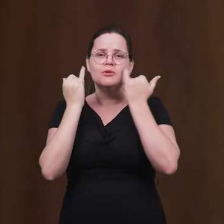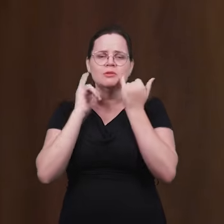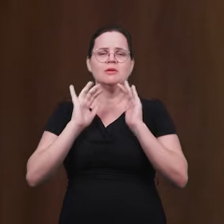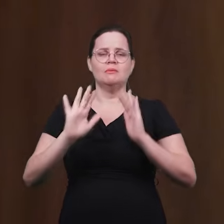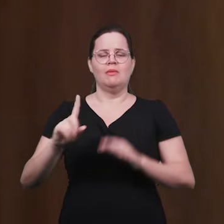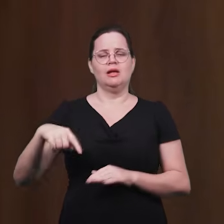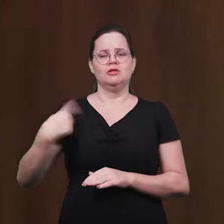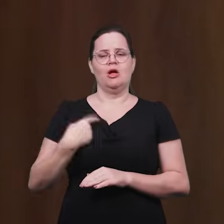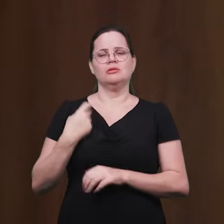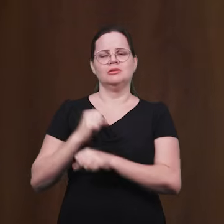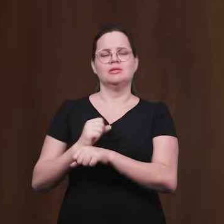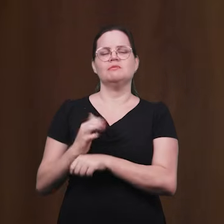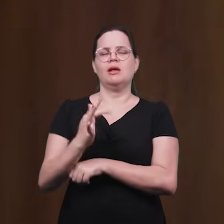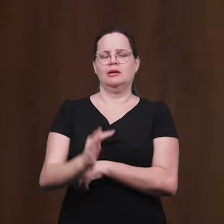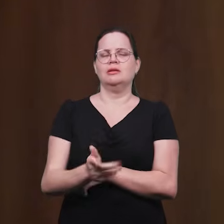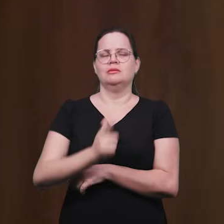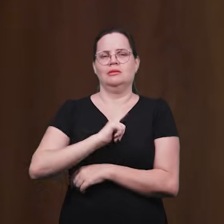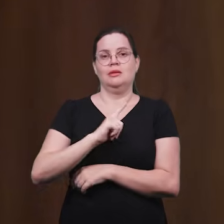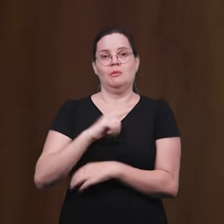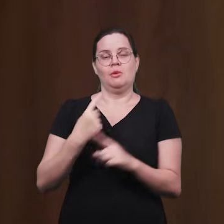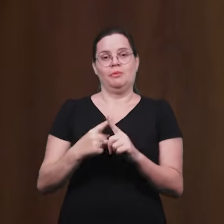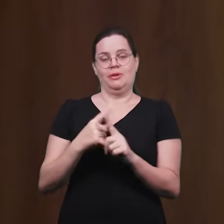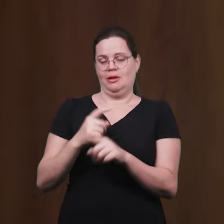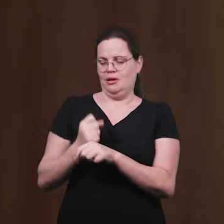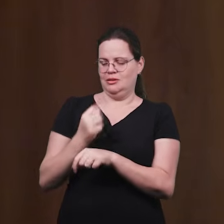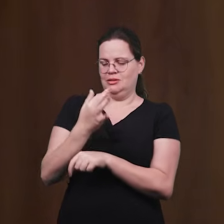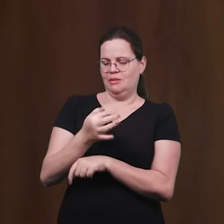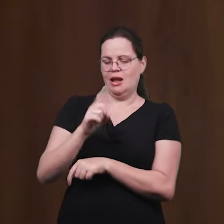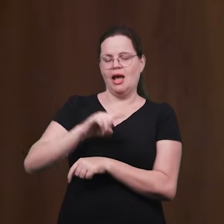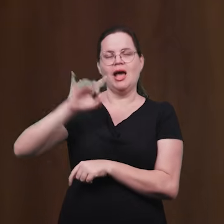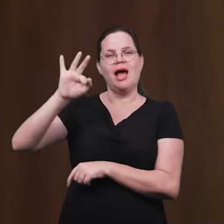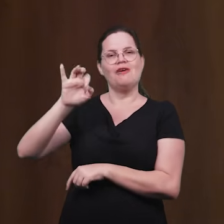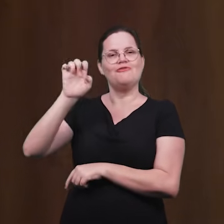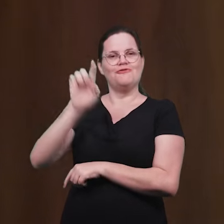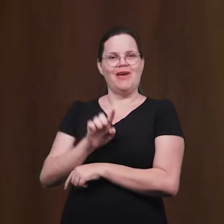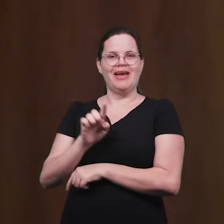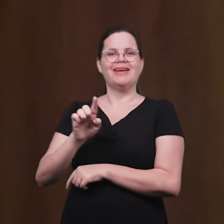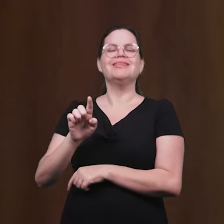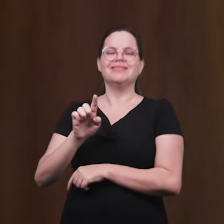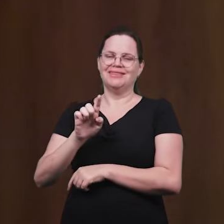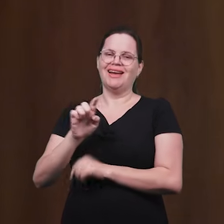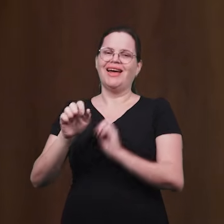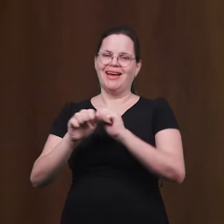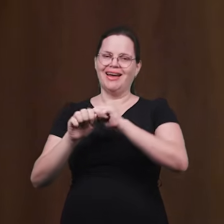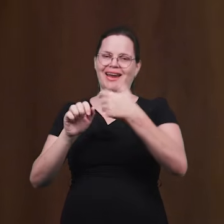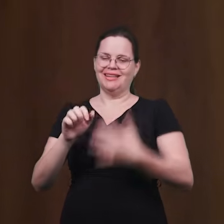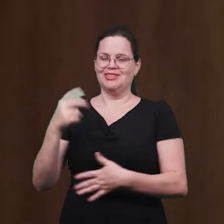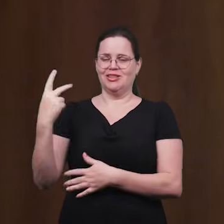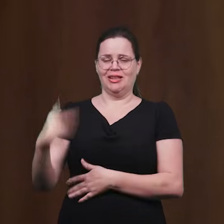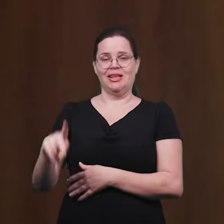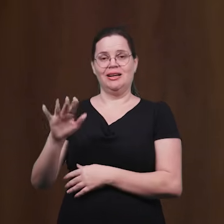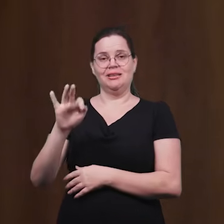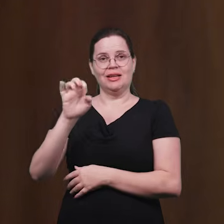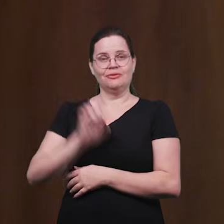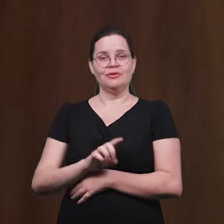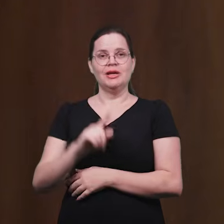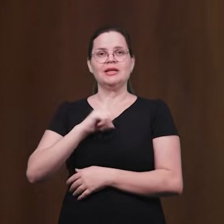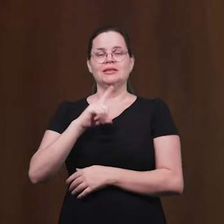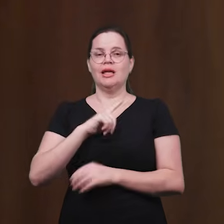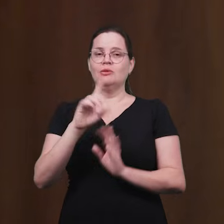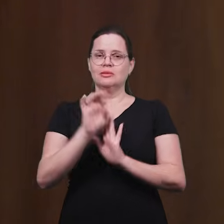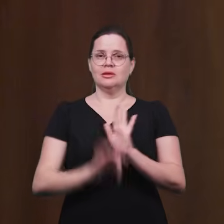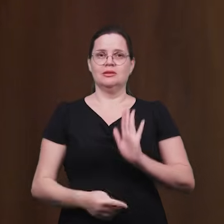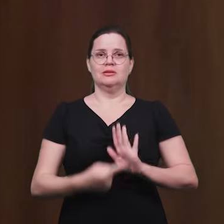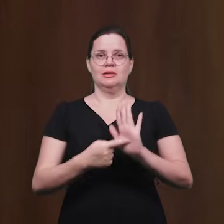pastor, a esperança é um atributo da fé. Então nós esperamos no Senhor. O texto sem Salmos